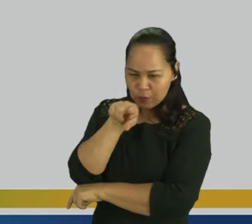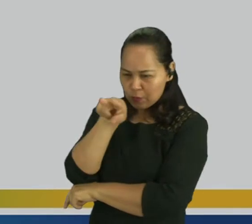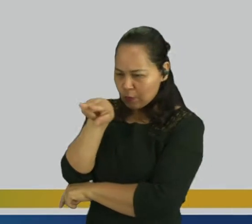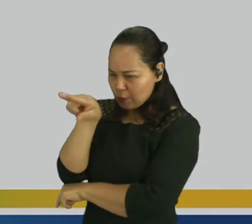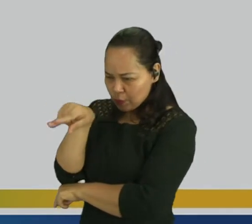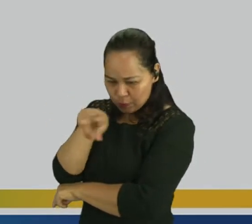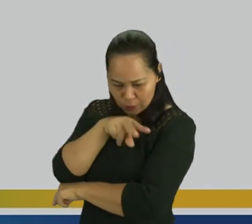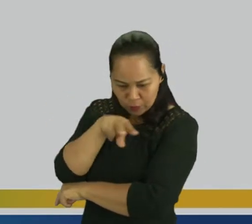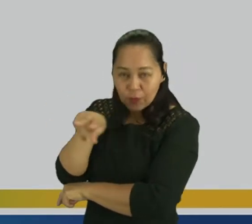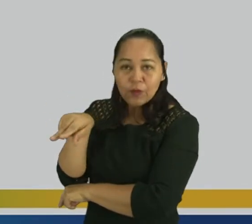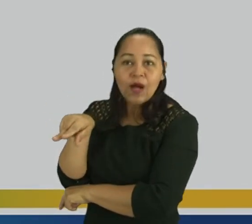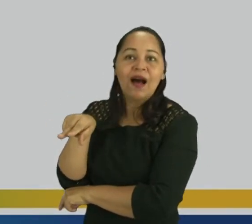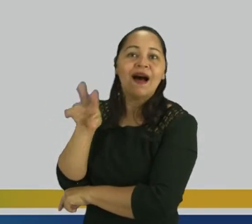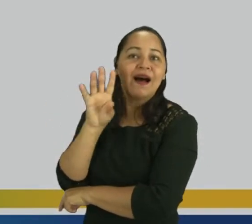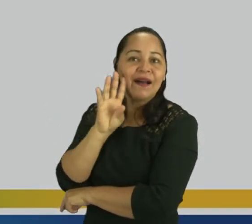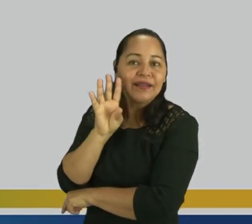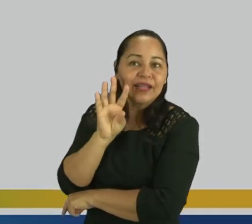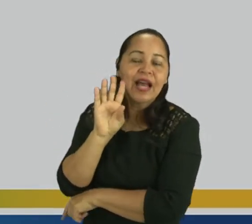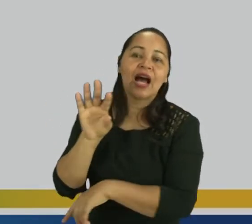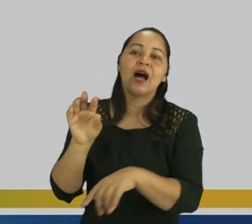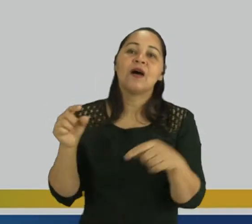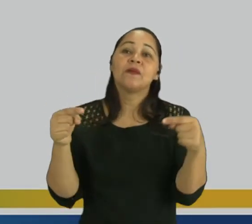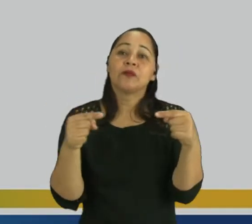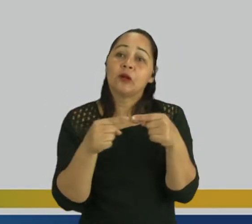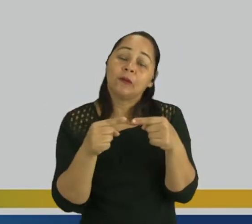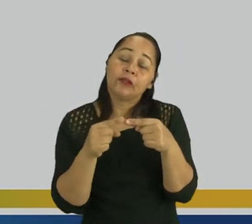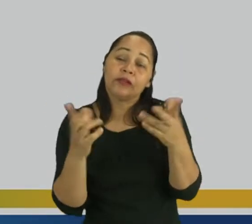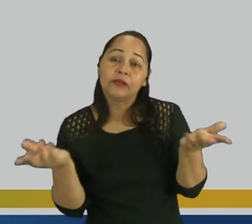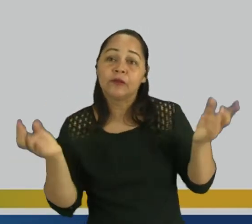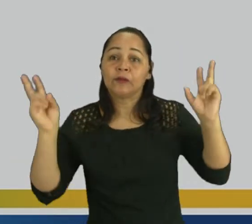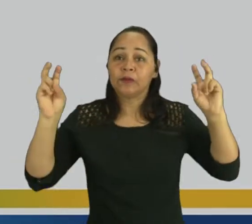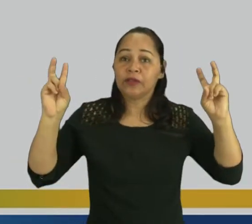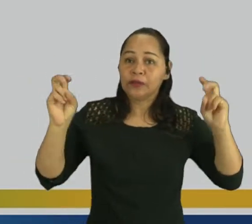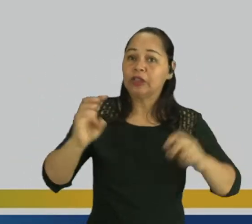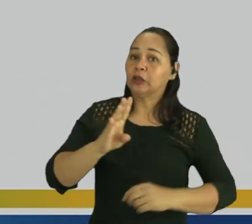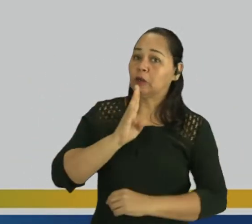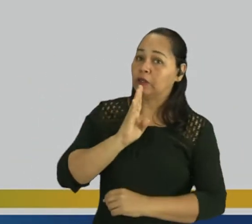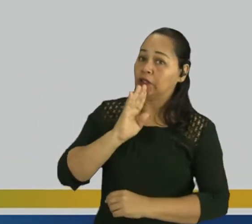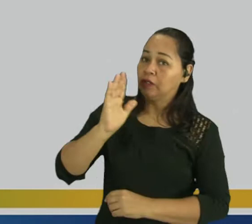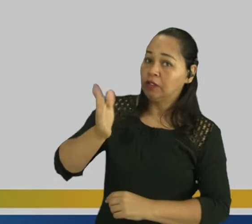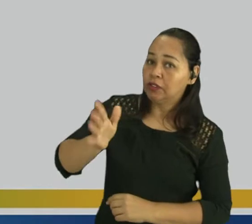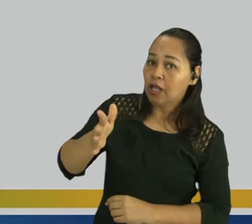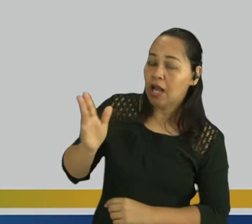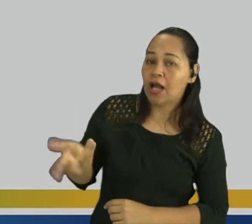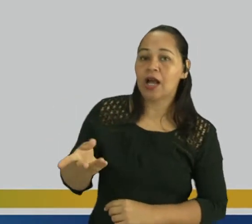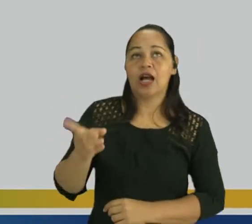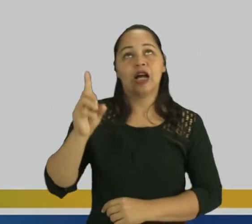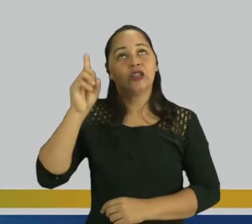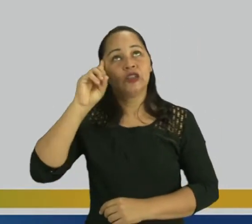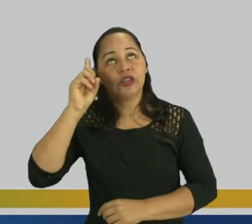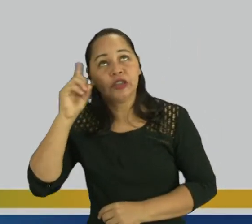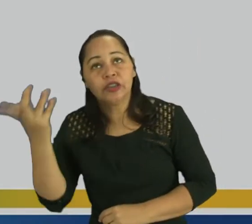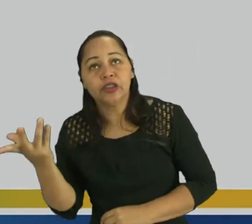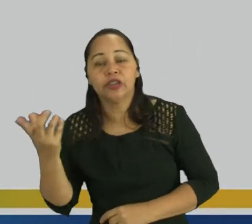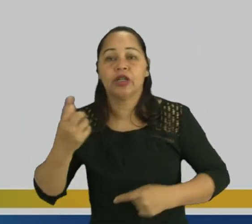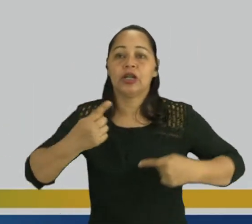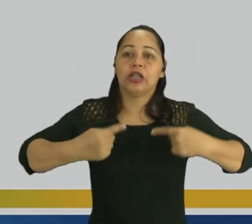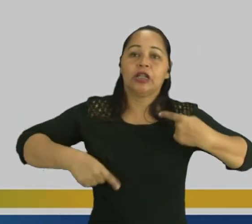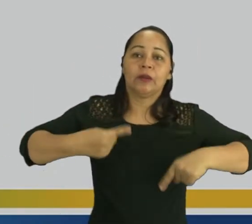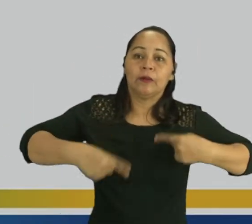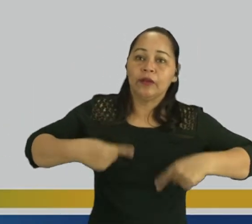chama você para algo que às vezes está acontecendo no decorrer do dia a dia, algo que está acontecendo